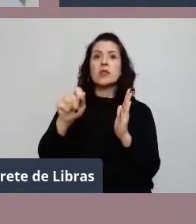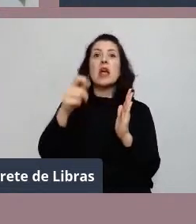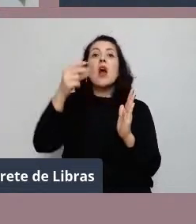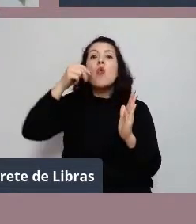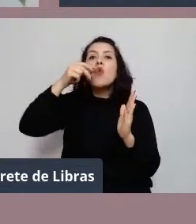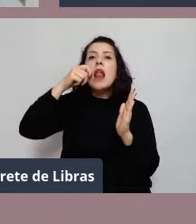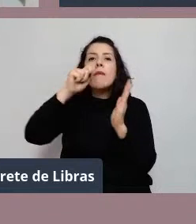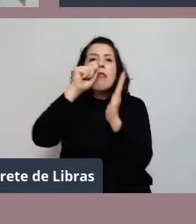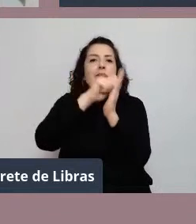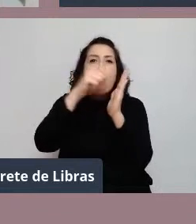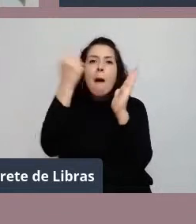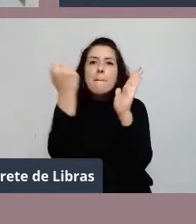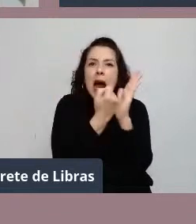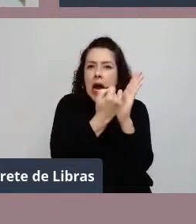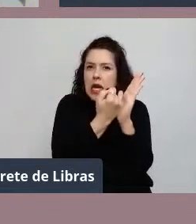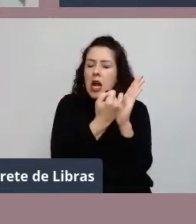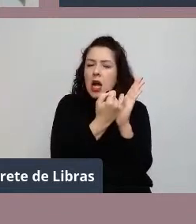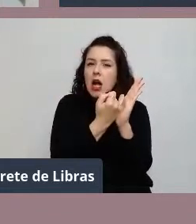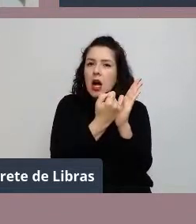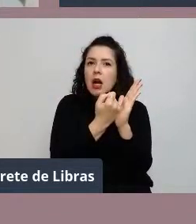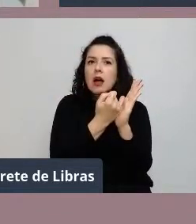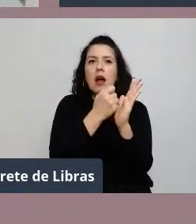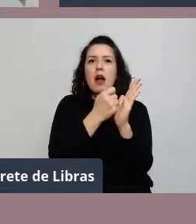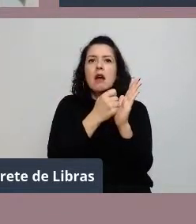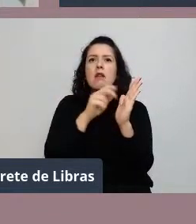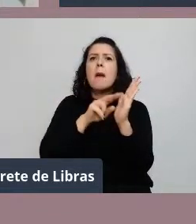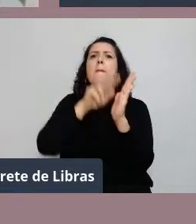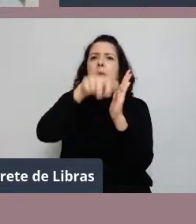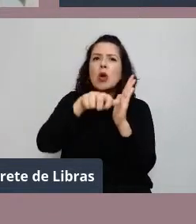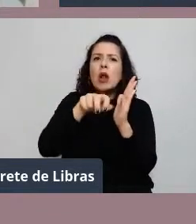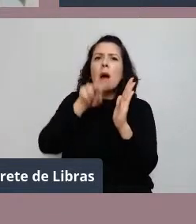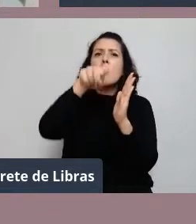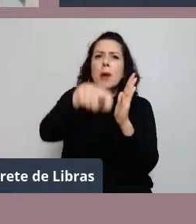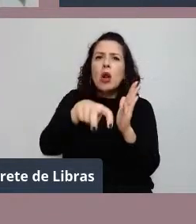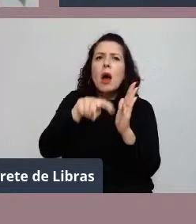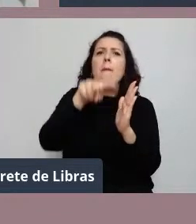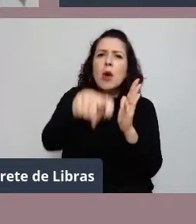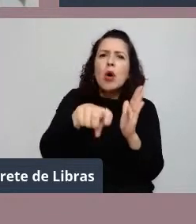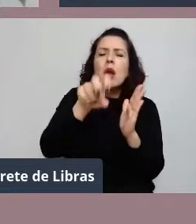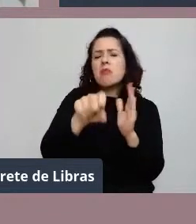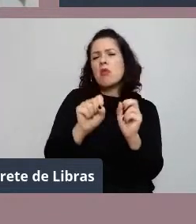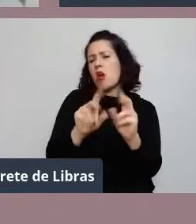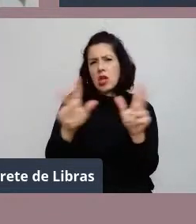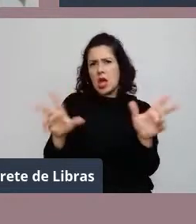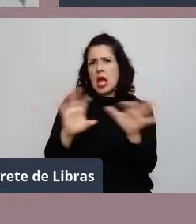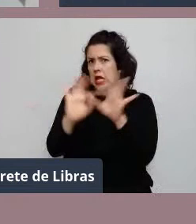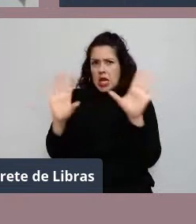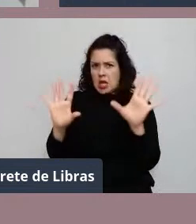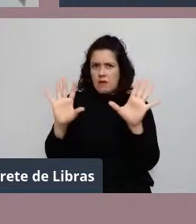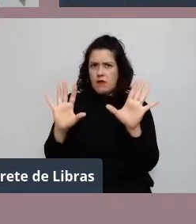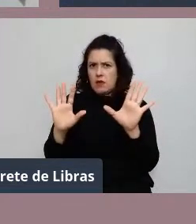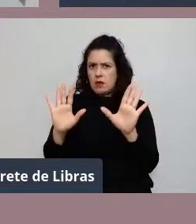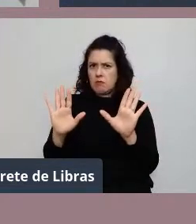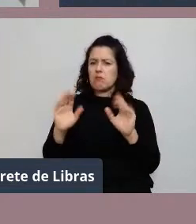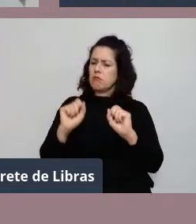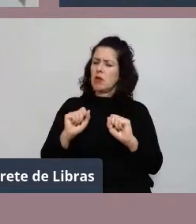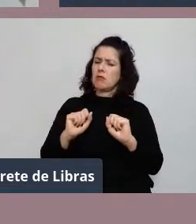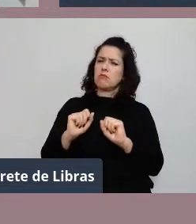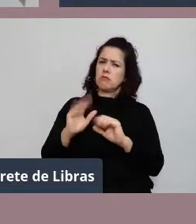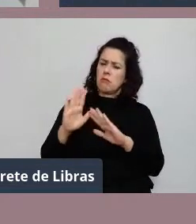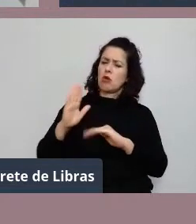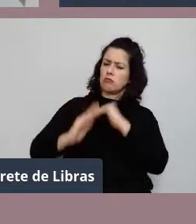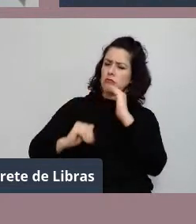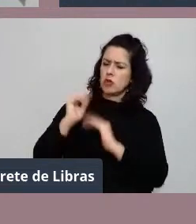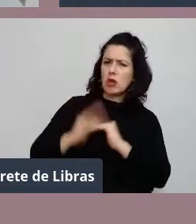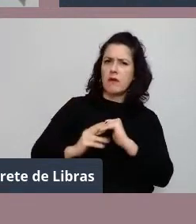ou marca no amarelo com o marcador, salta, vai embora e vai lendo enquanto você quer. Faz o trabalho que você tem a